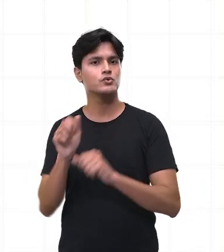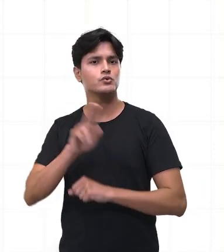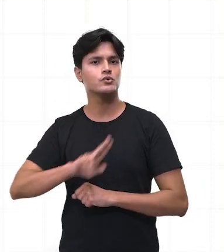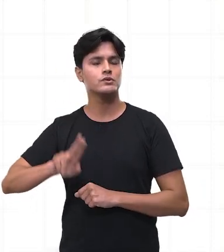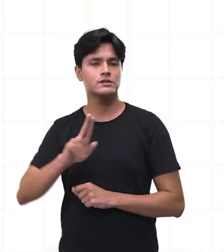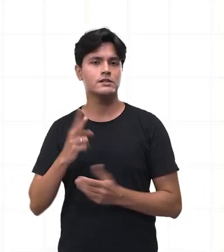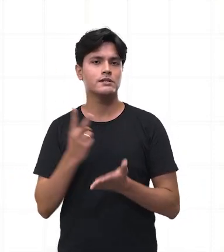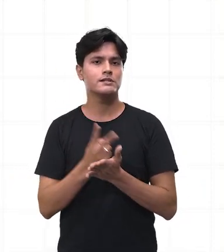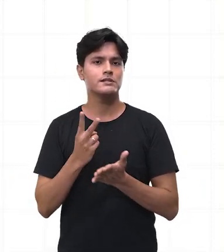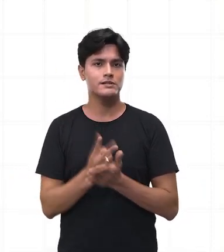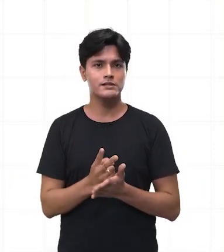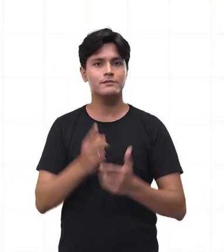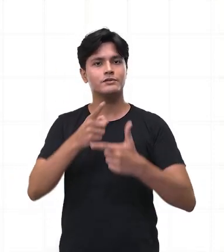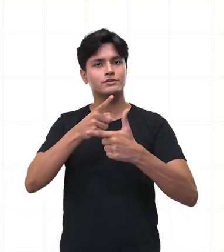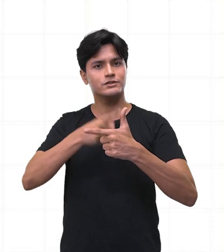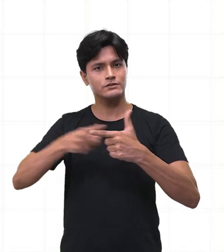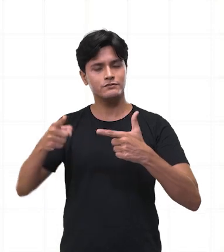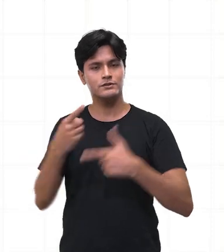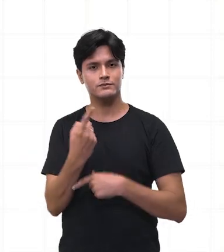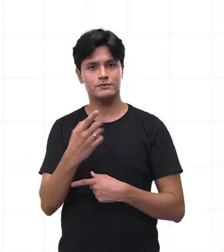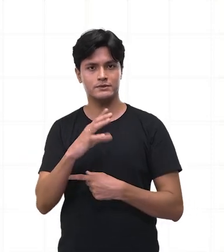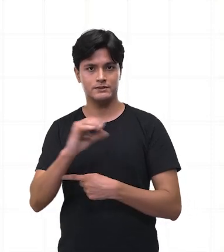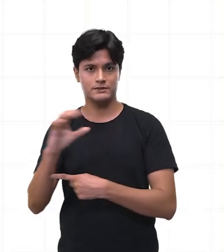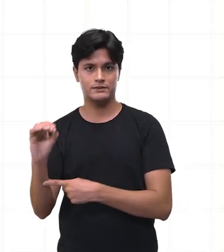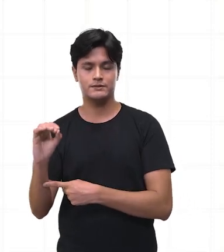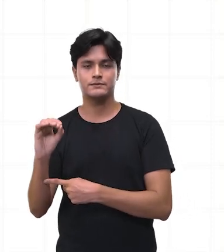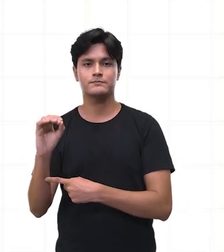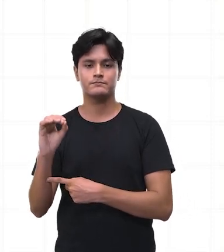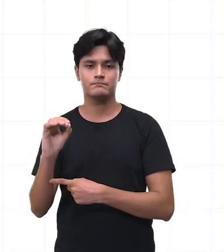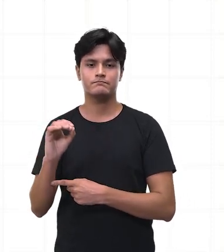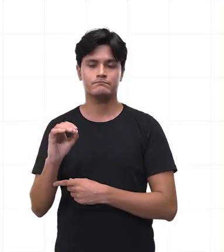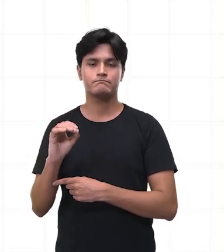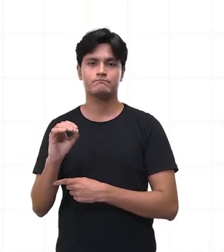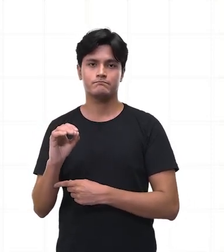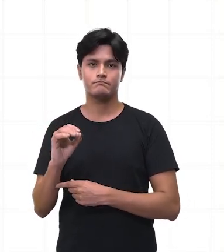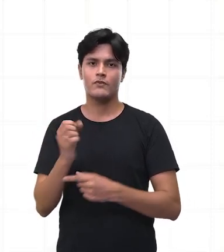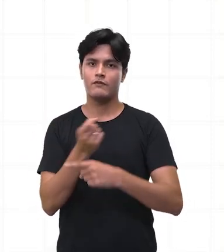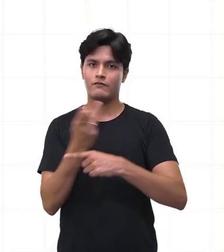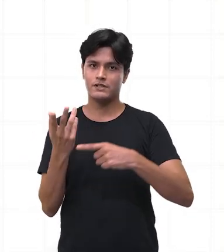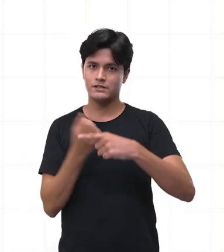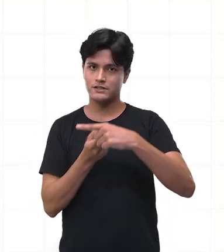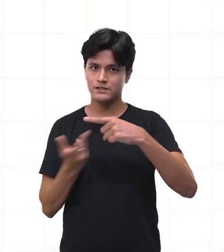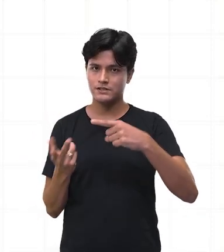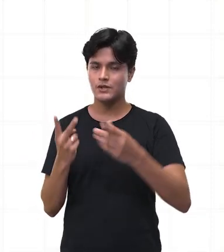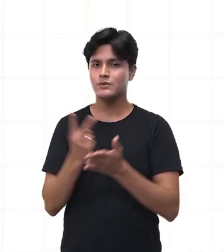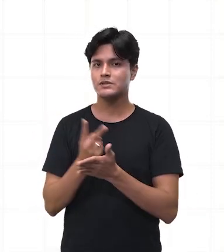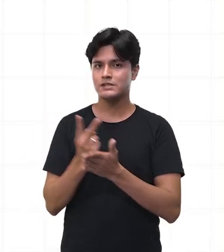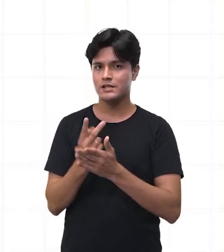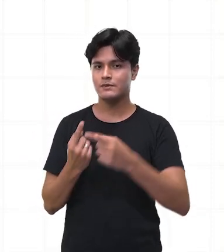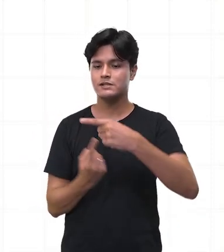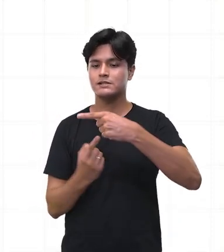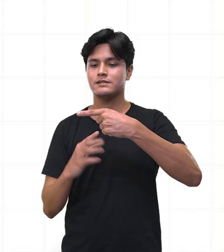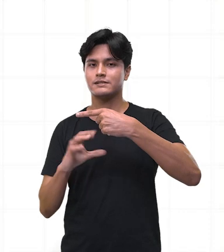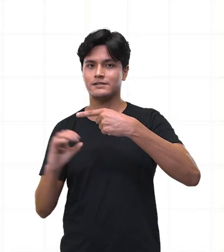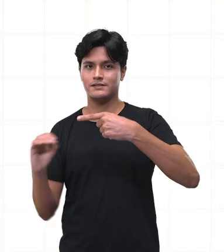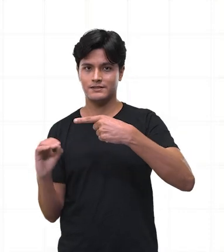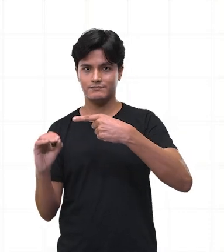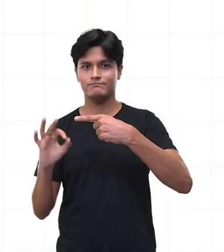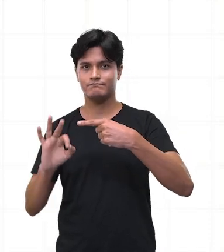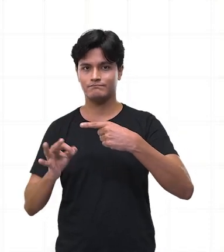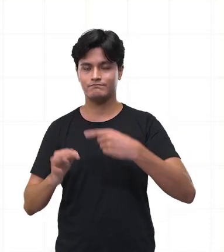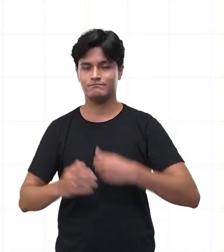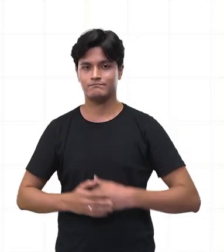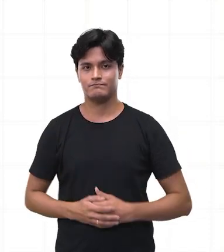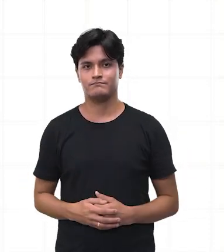serão divididos por 100. Tá? Essa fração sempre será uma fração centesimal.